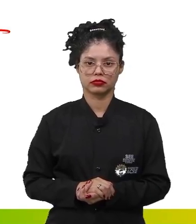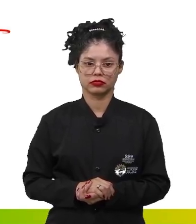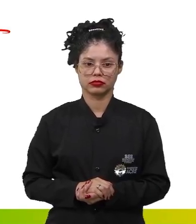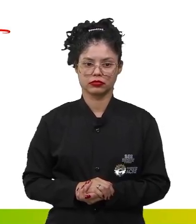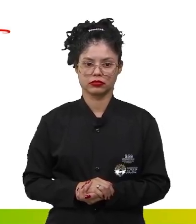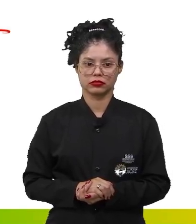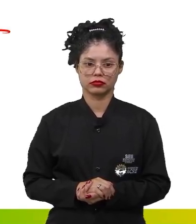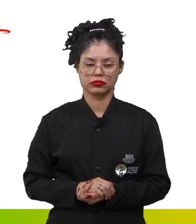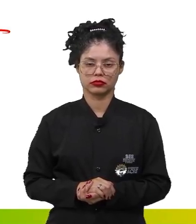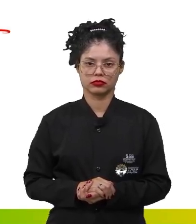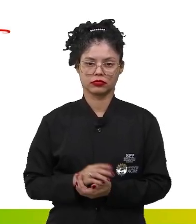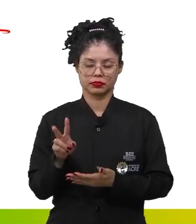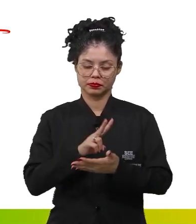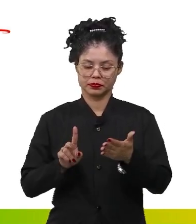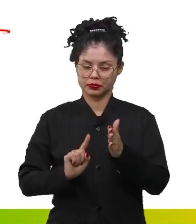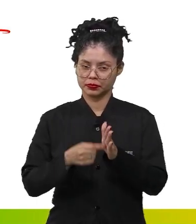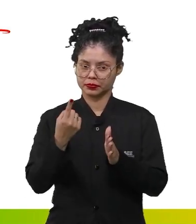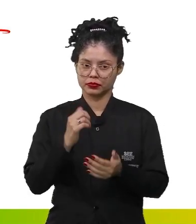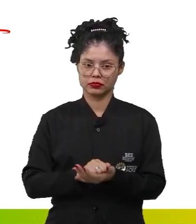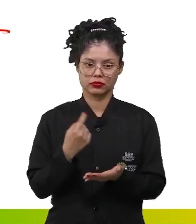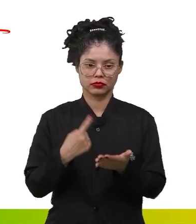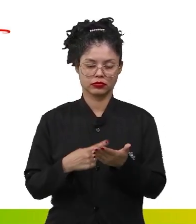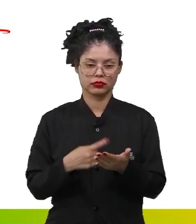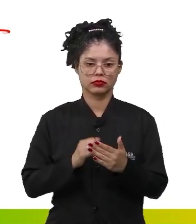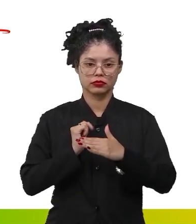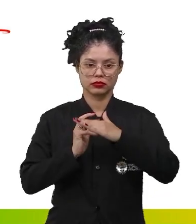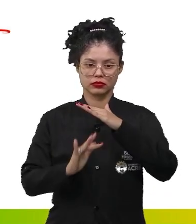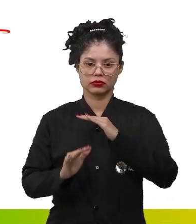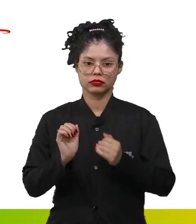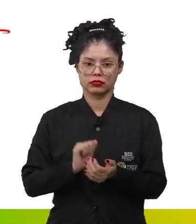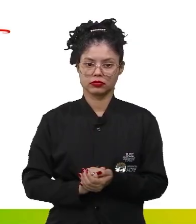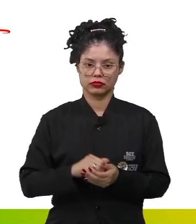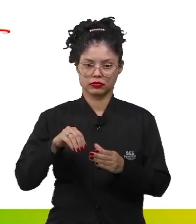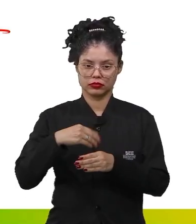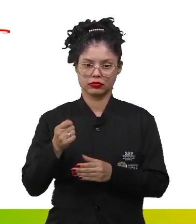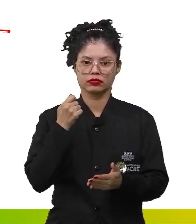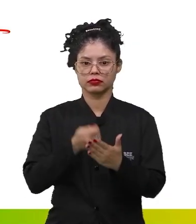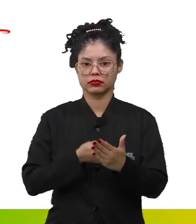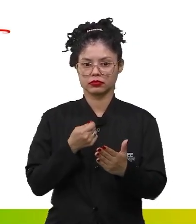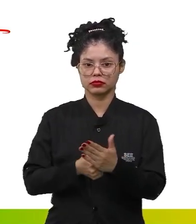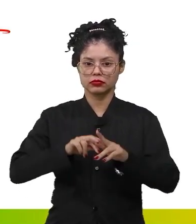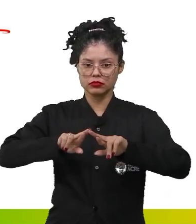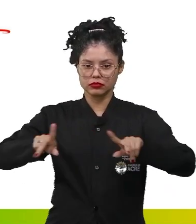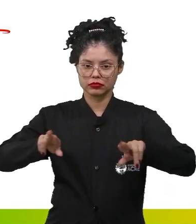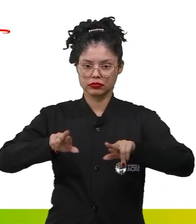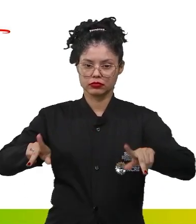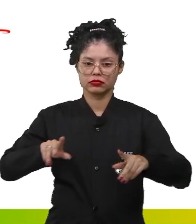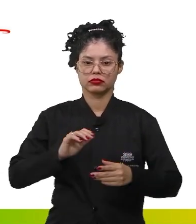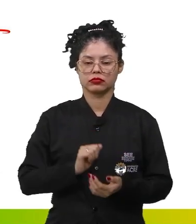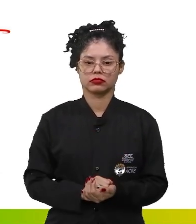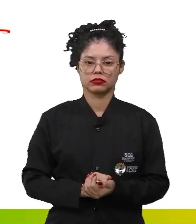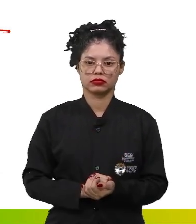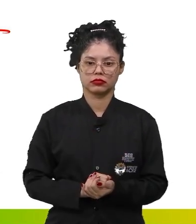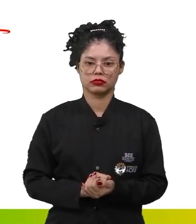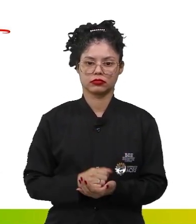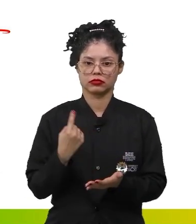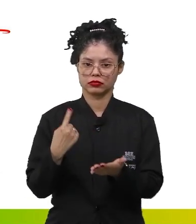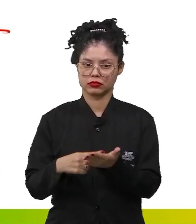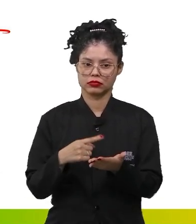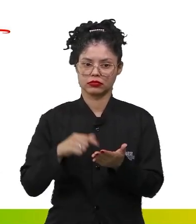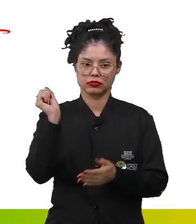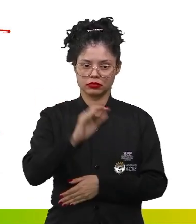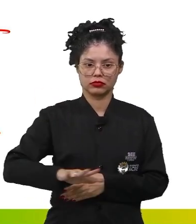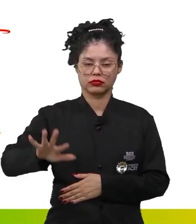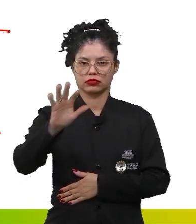para ver se é a alternativa correta? A condição do migrante internacional forçado diferencia-se